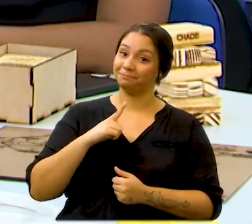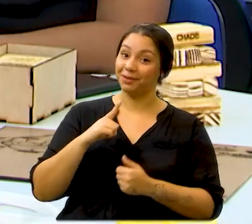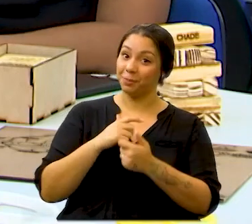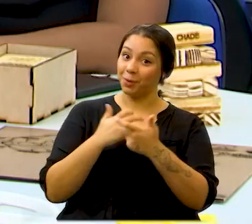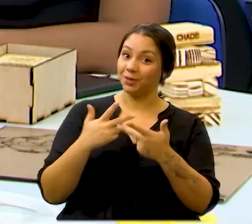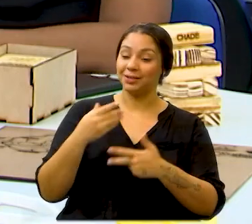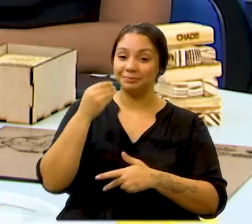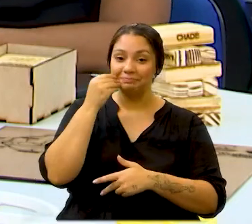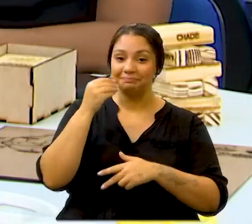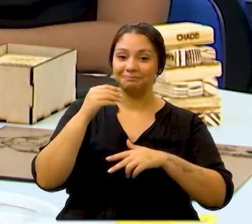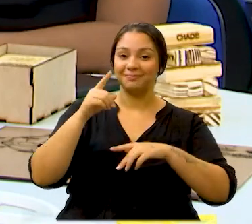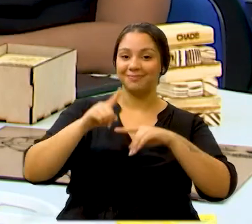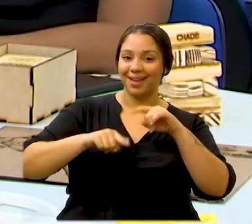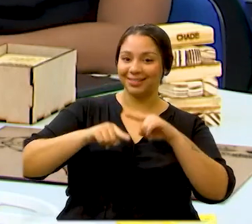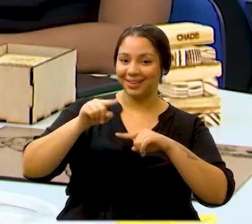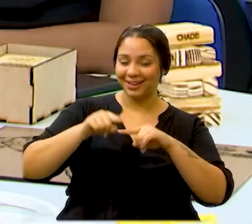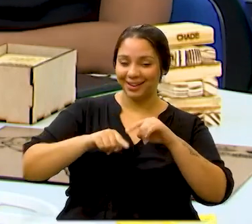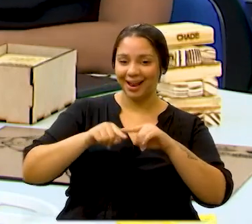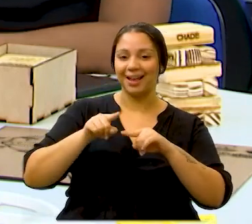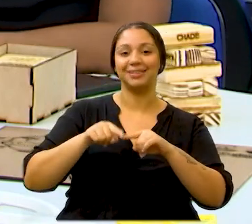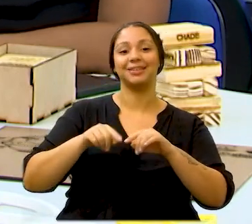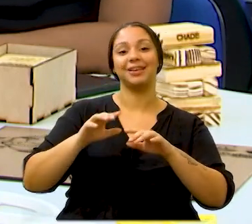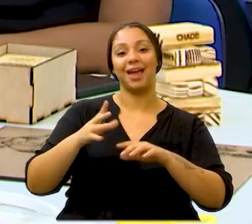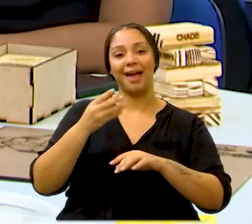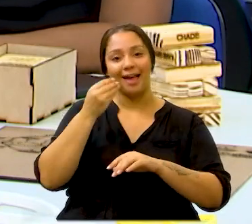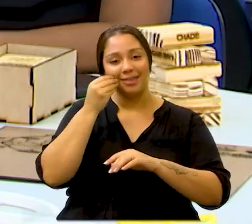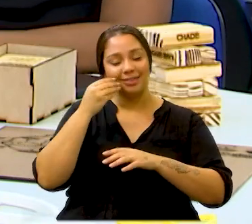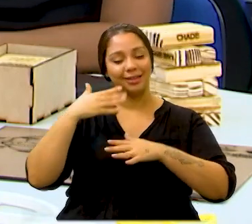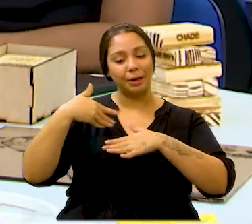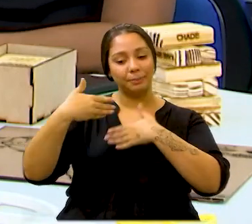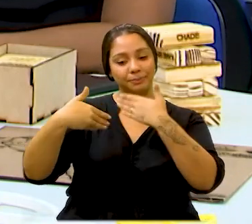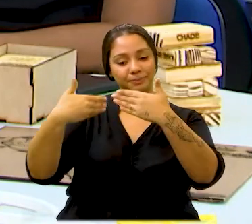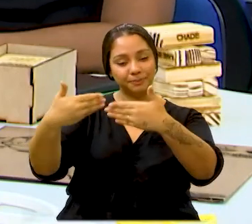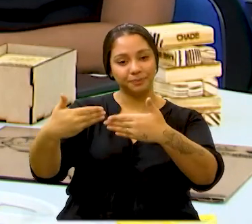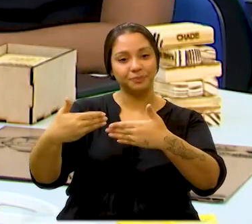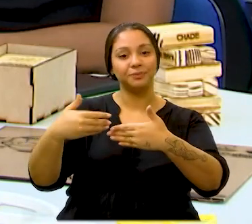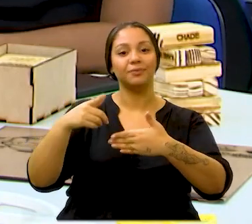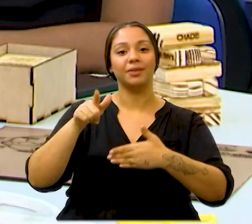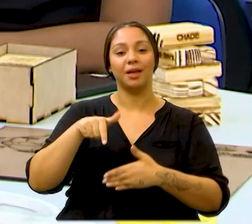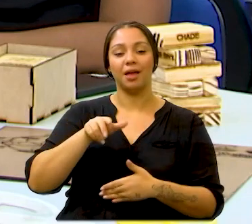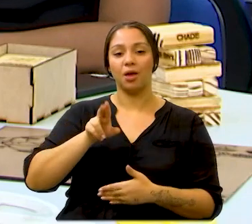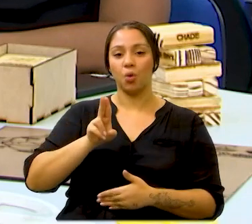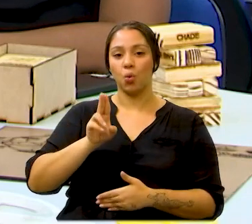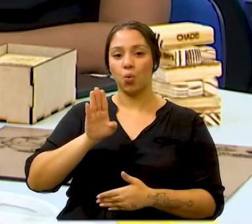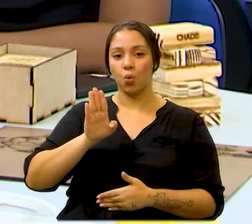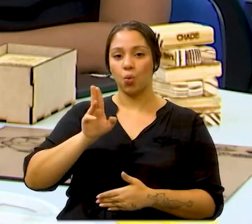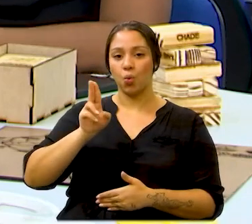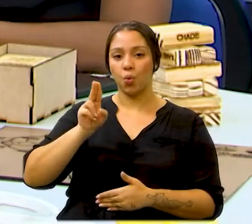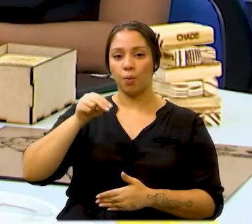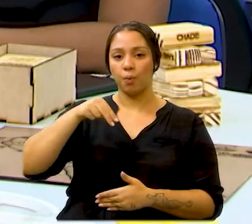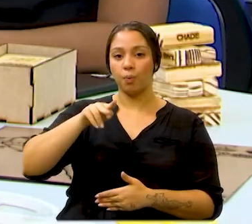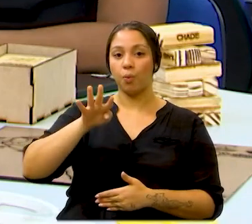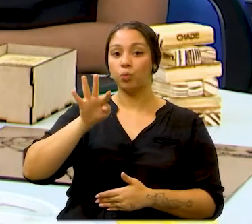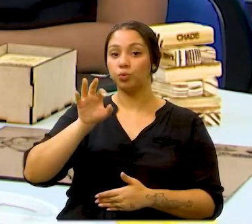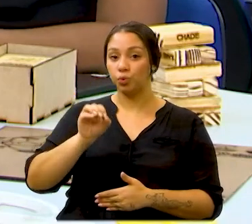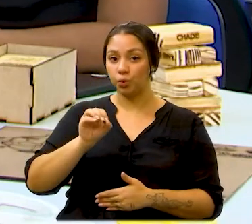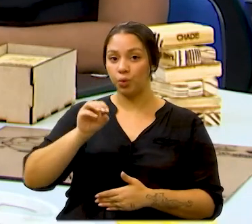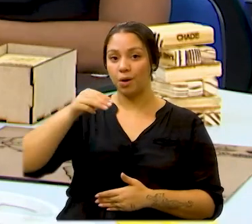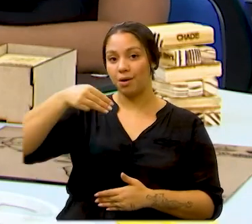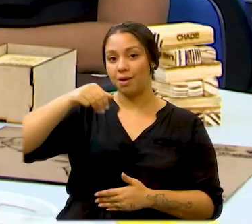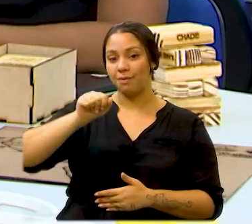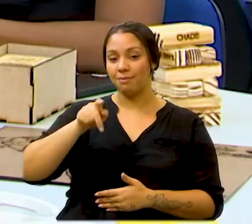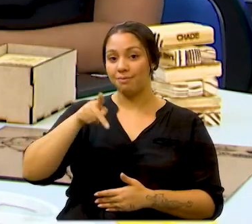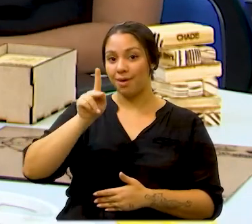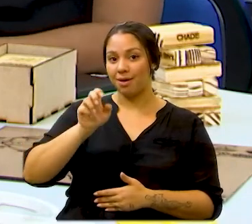alguns protótipos, alguns materiais que nós estamos construindo num laboratório que chama Ubuntu Maker. Esse laboratório, ele